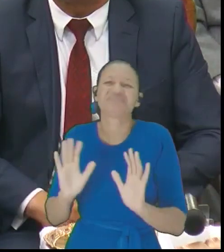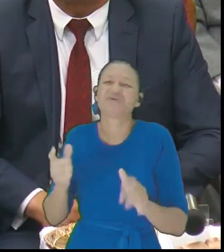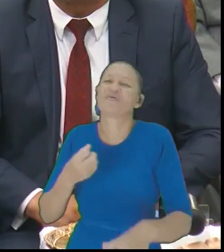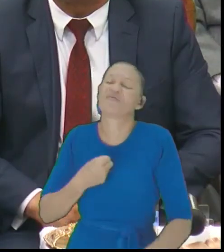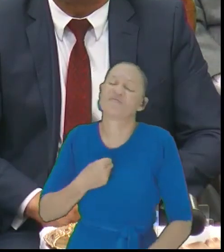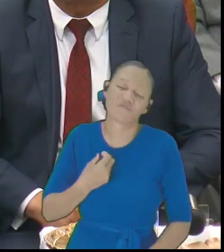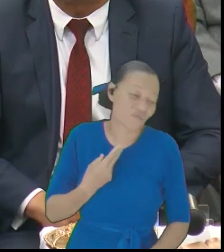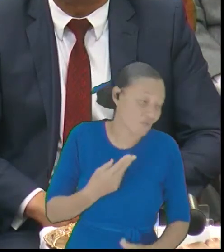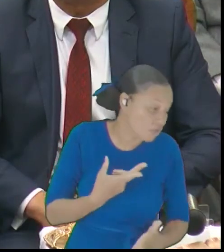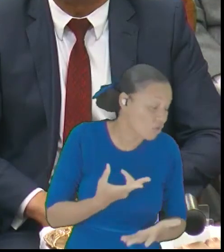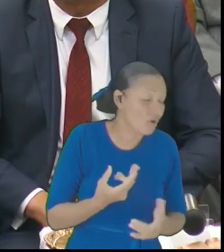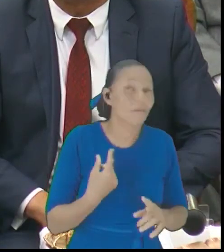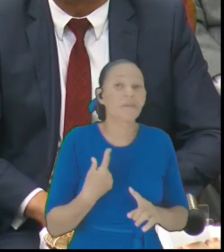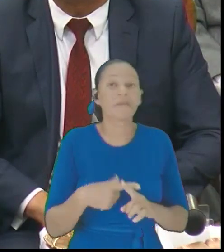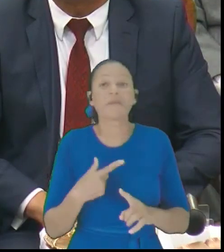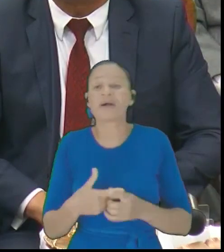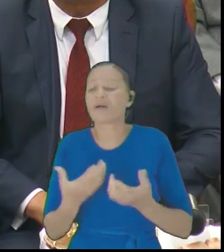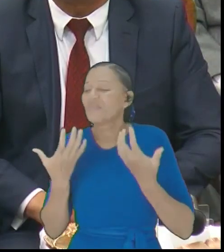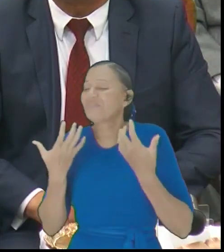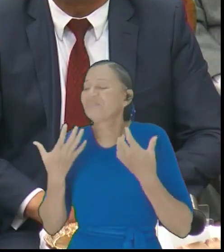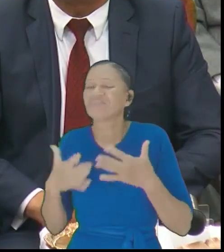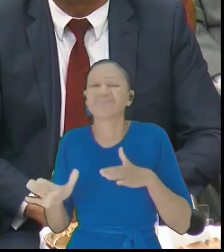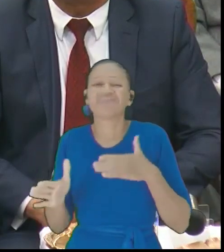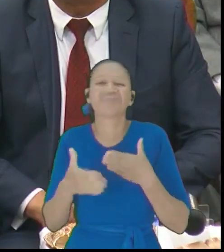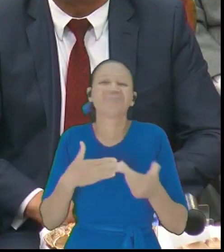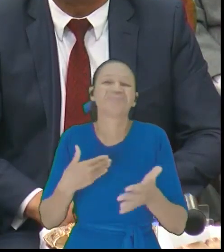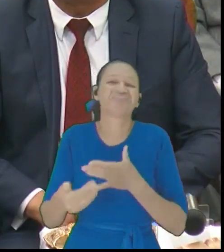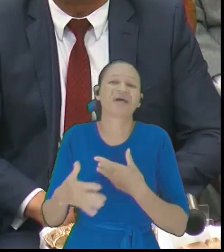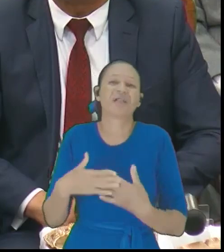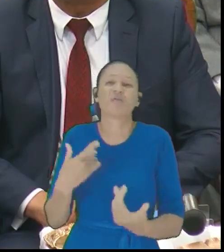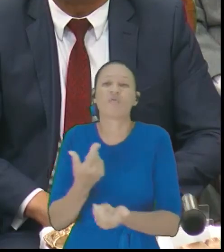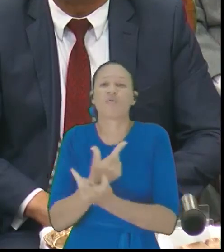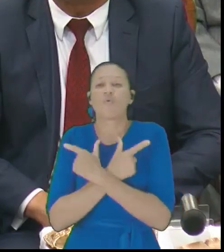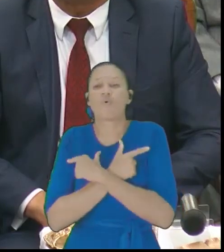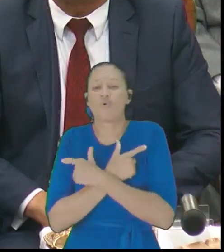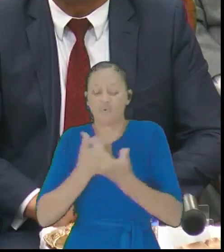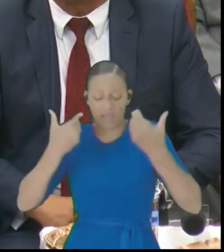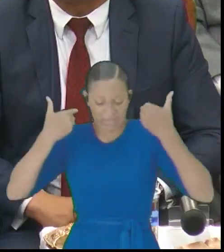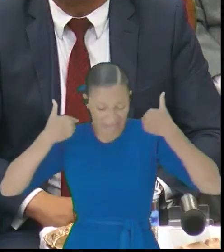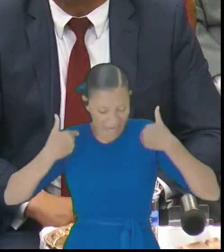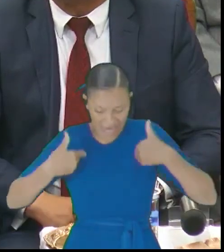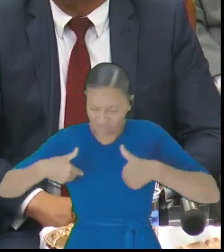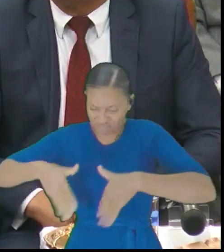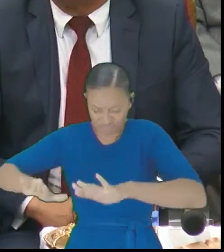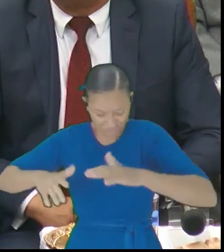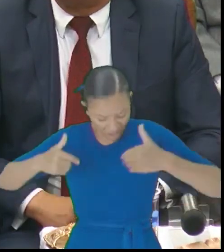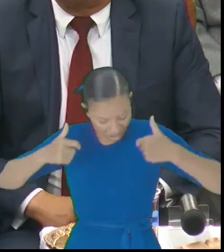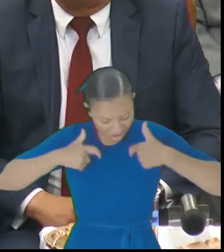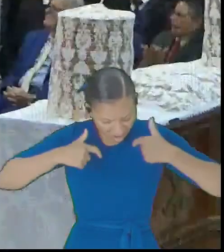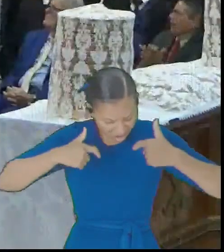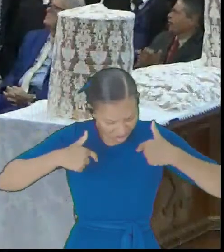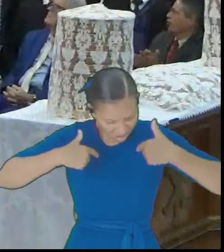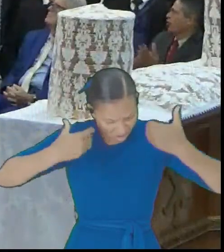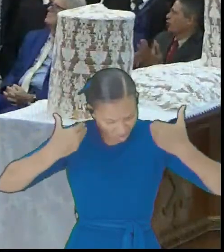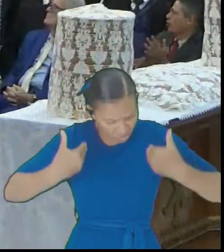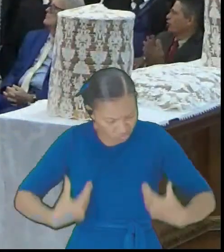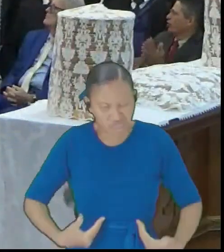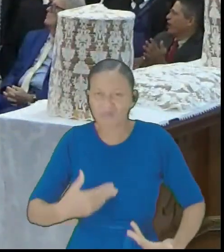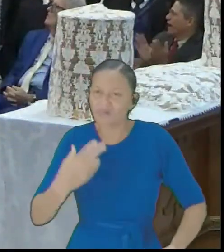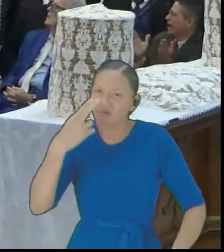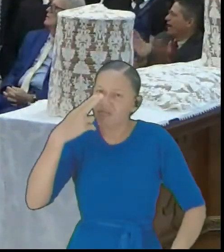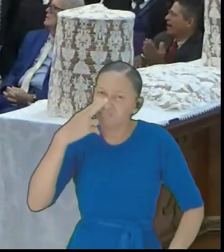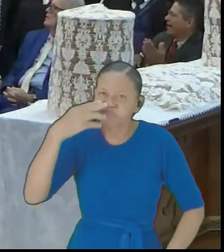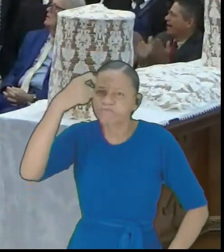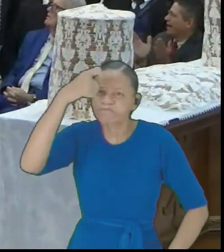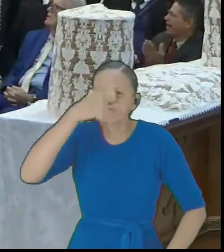lá, por quê? Porque eu não quero saber quem é Ló, quero saber quem sou eu quero saber o que eu tenho, o portador da bênção sou